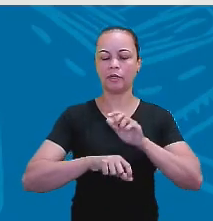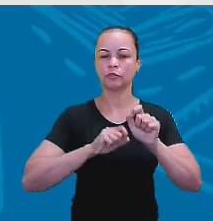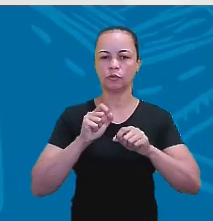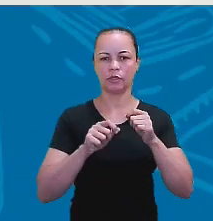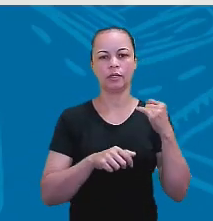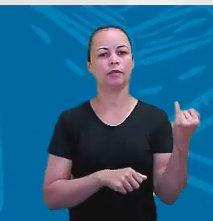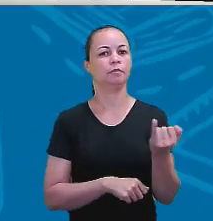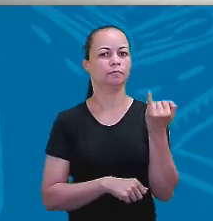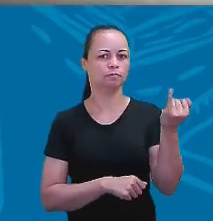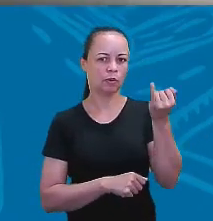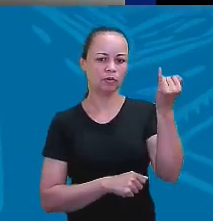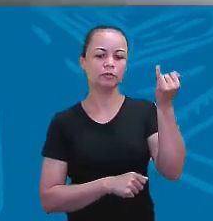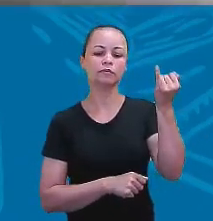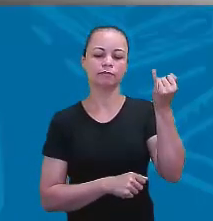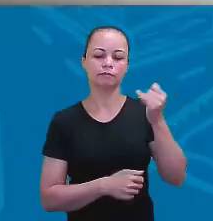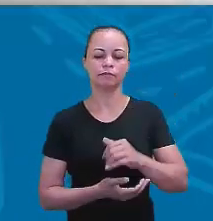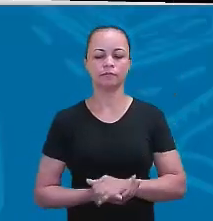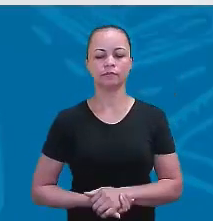muito importante,